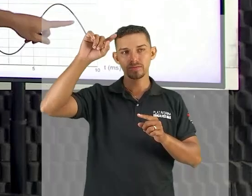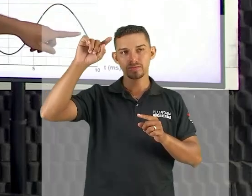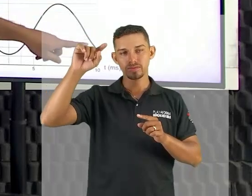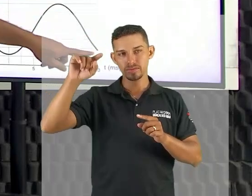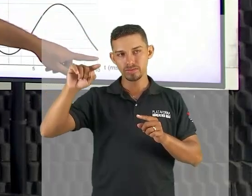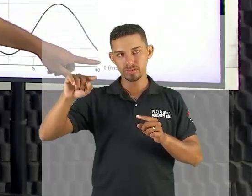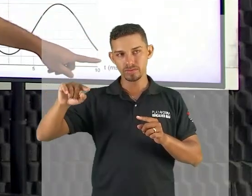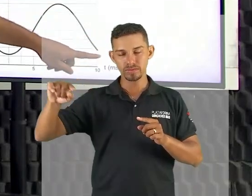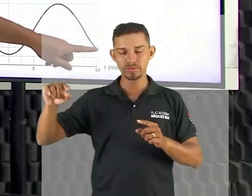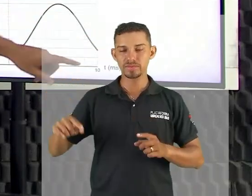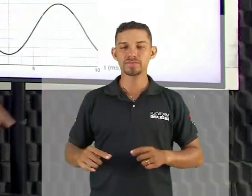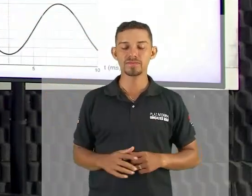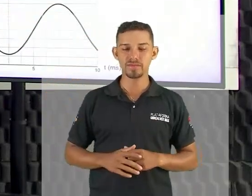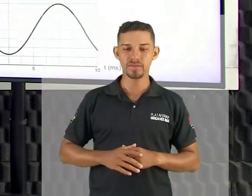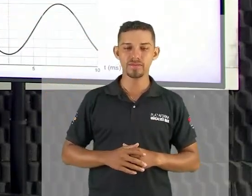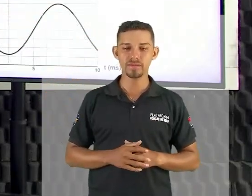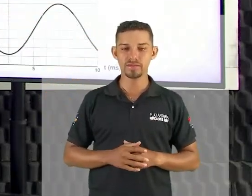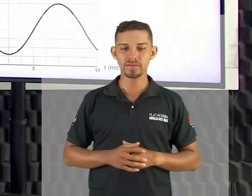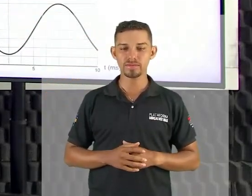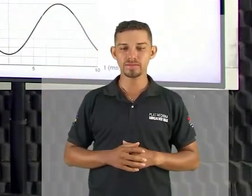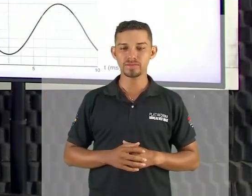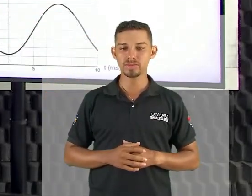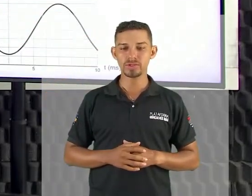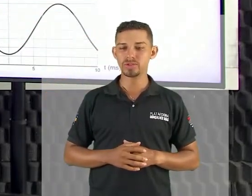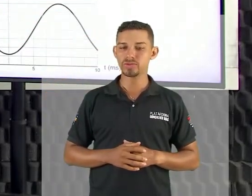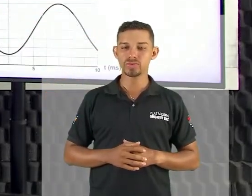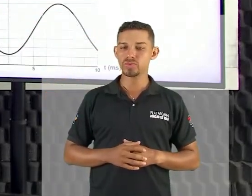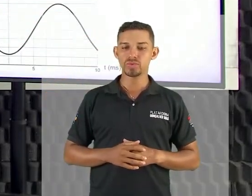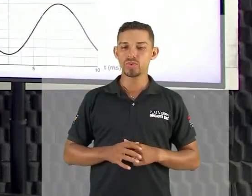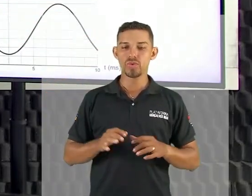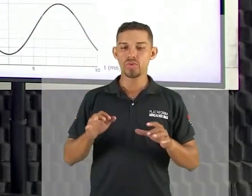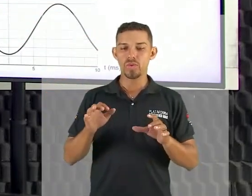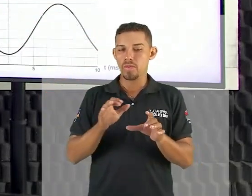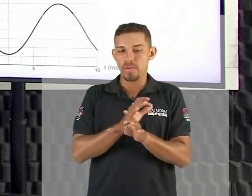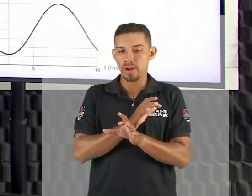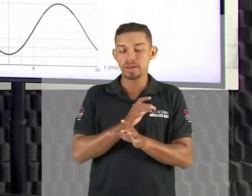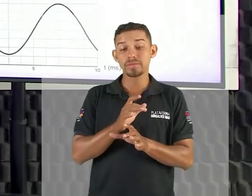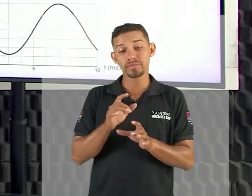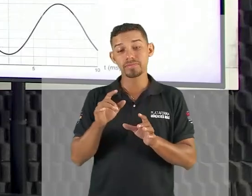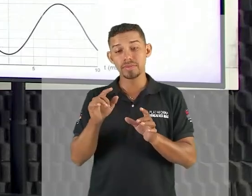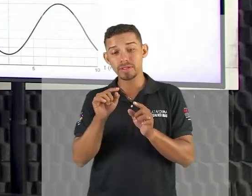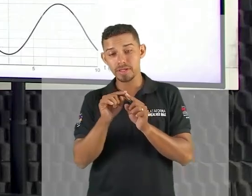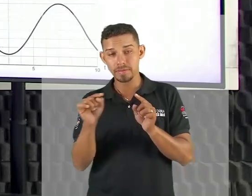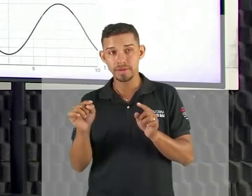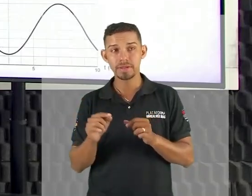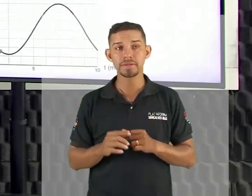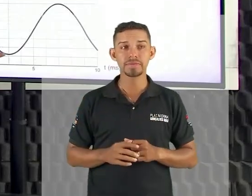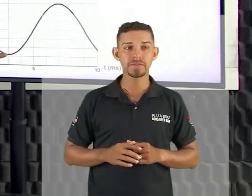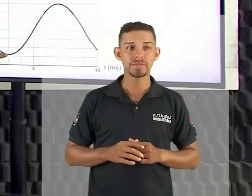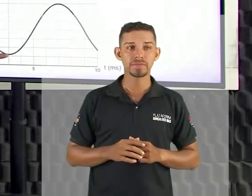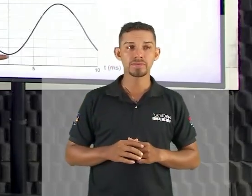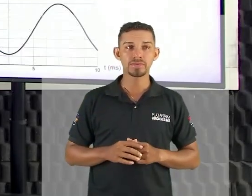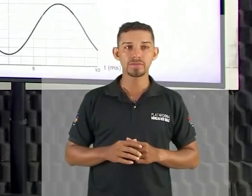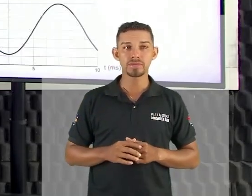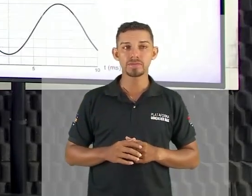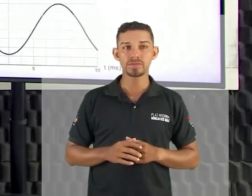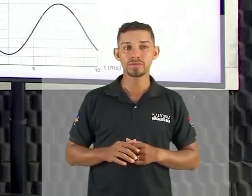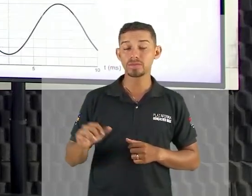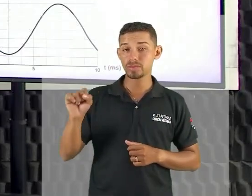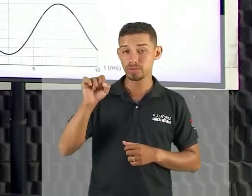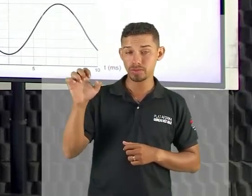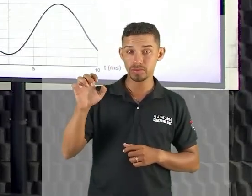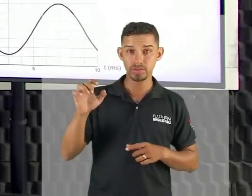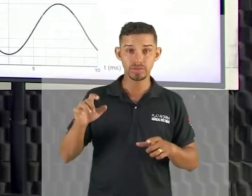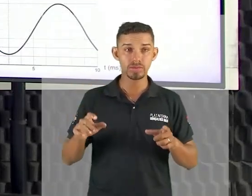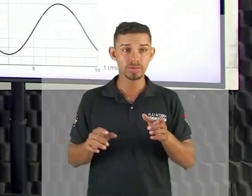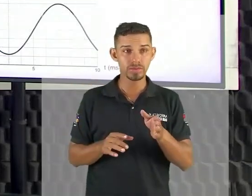cima e voltar para baixo Eita mas não tem uma oscilação completa mas tem meia ó se eu